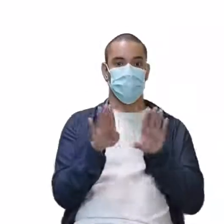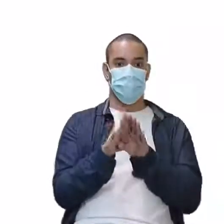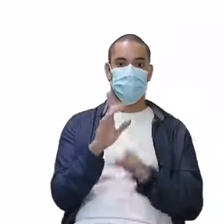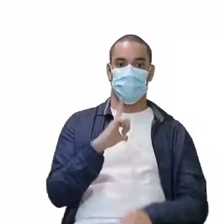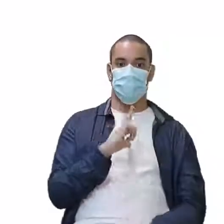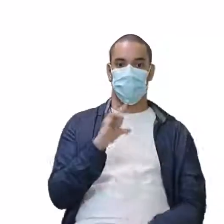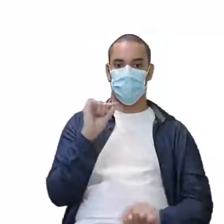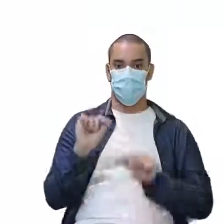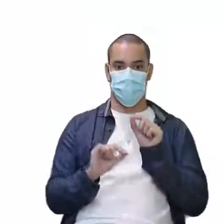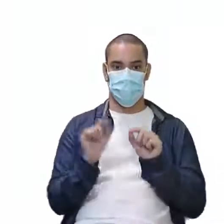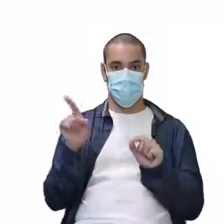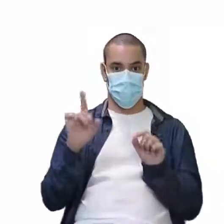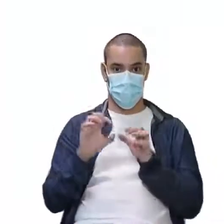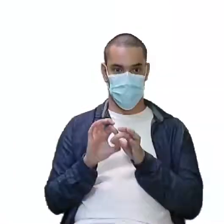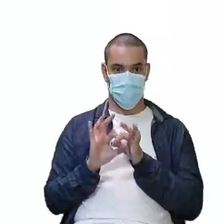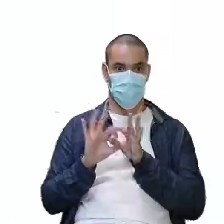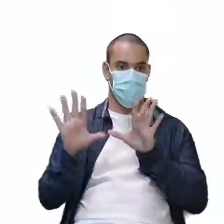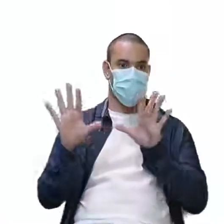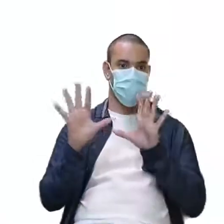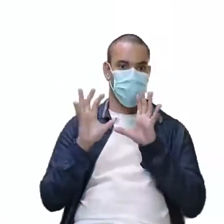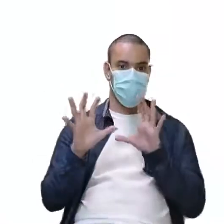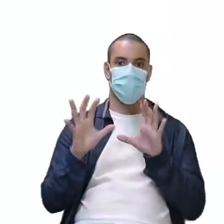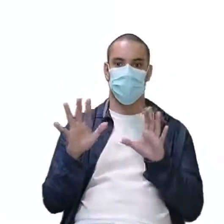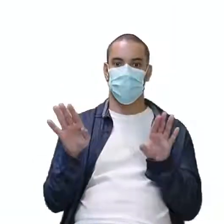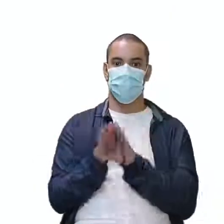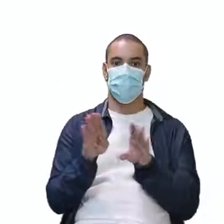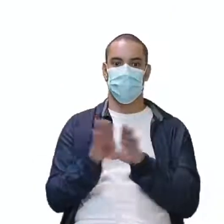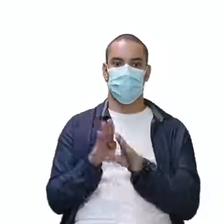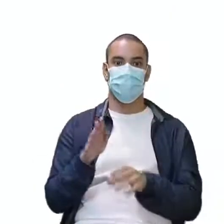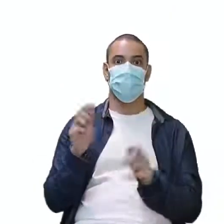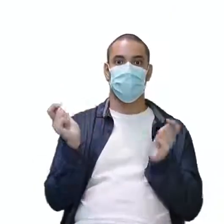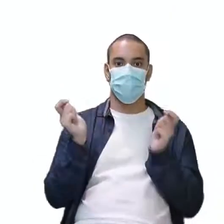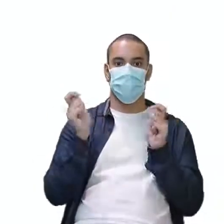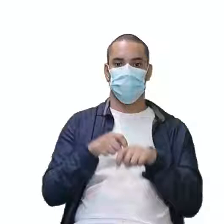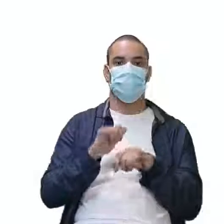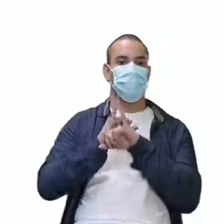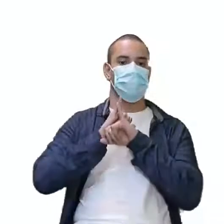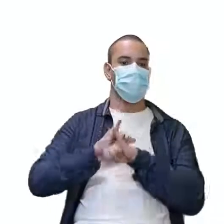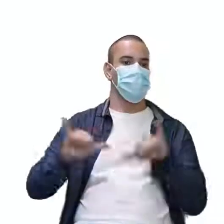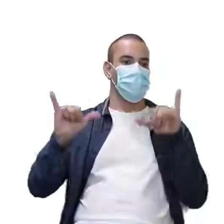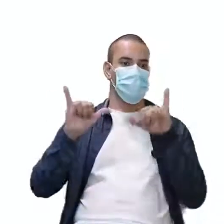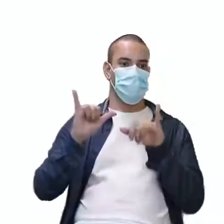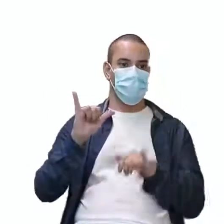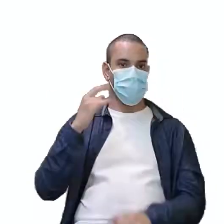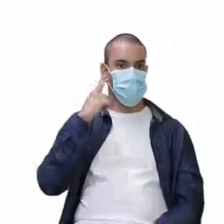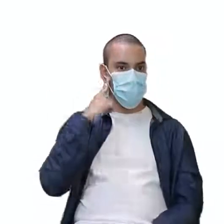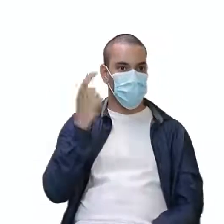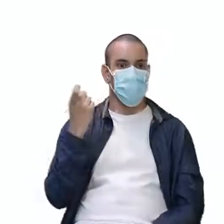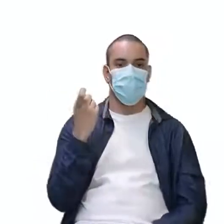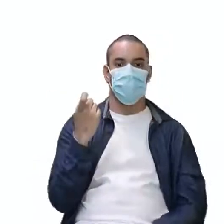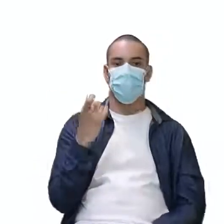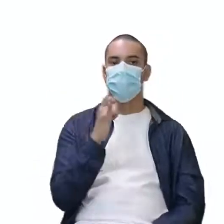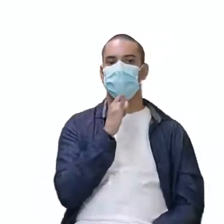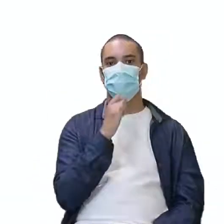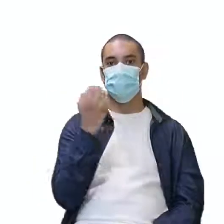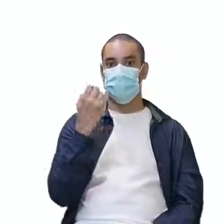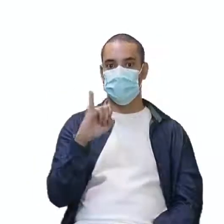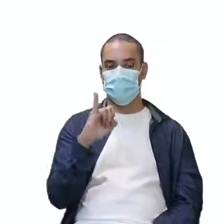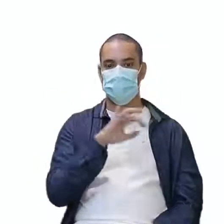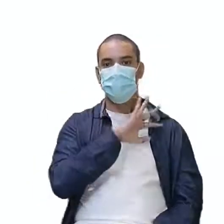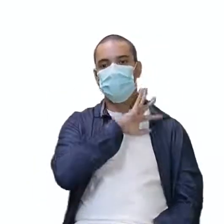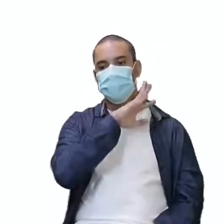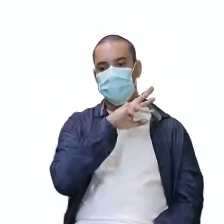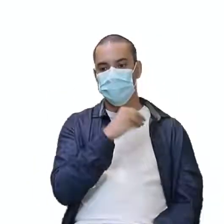tá? Essa liberação de feromônios para a transmissão de alarmes. Quando o animal está,